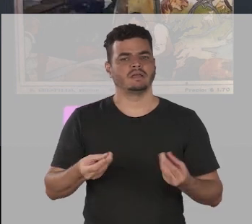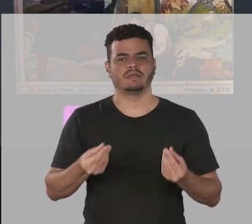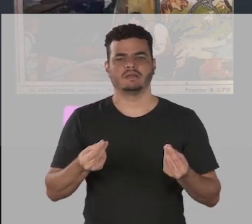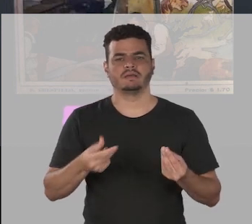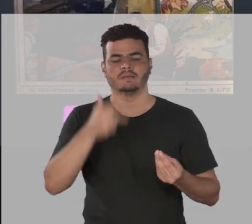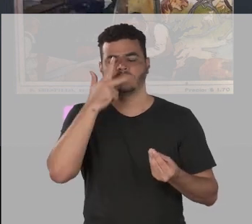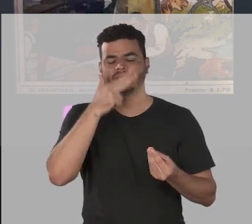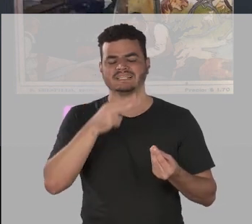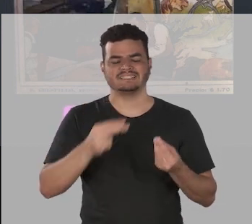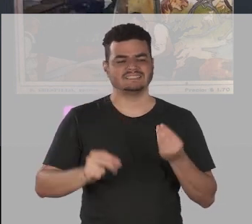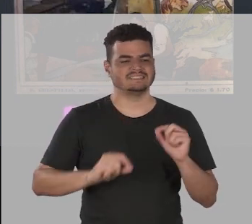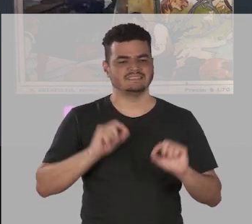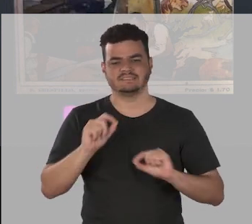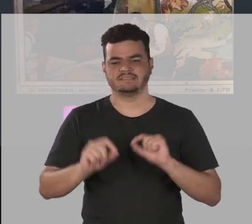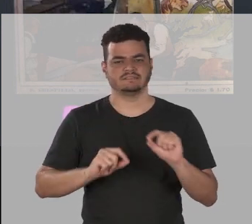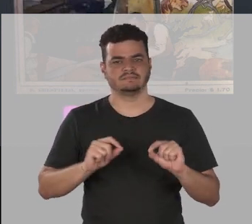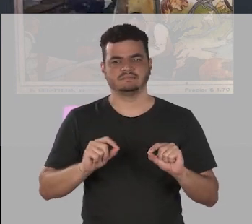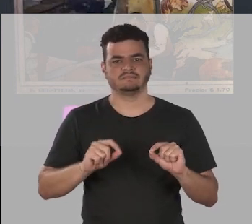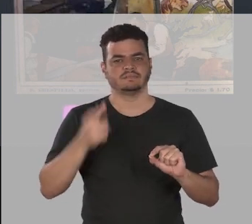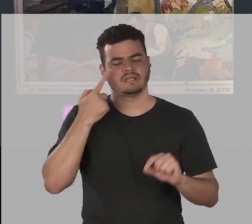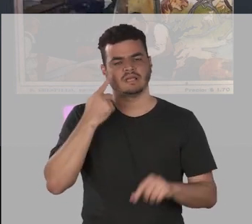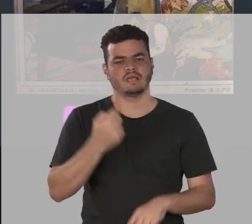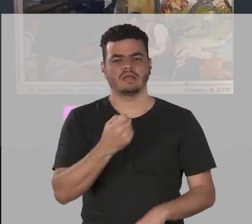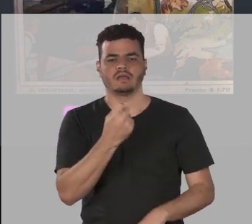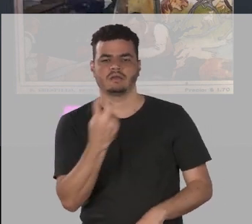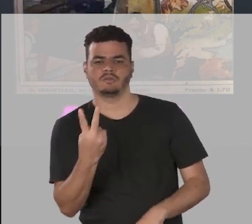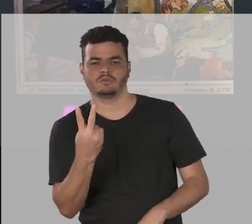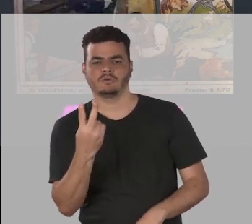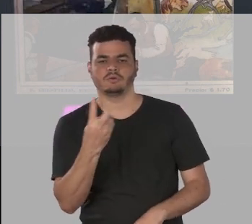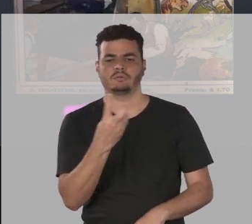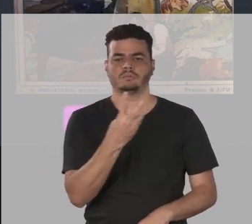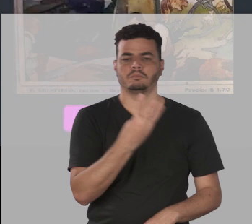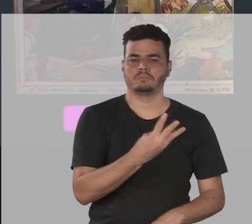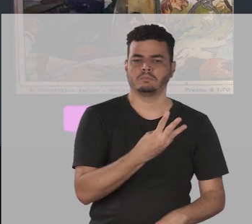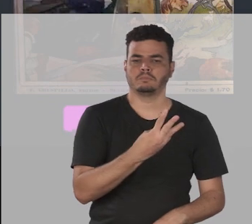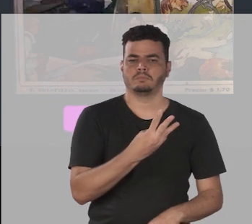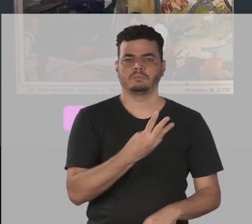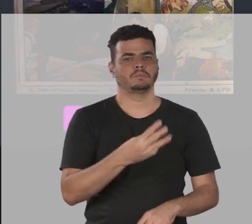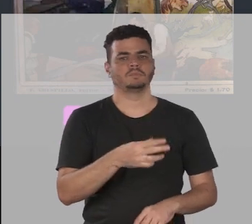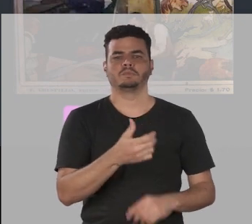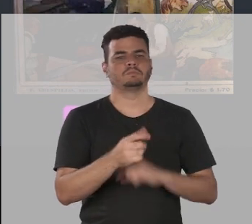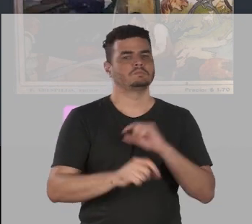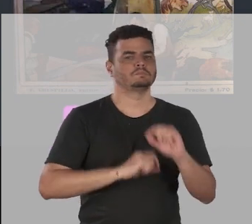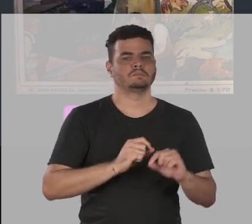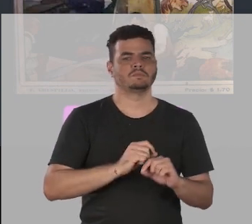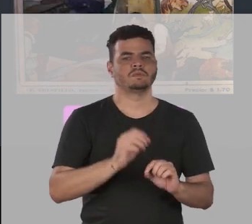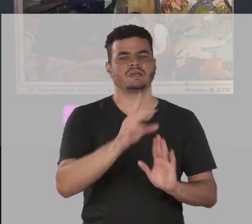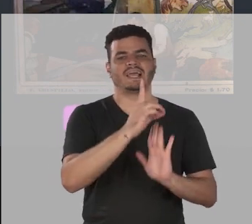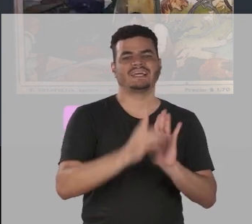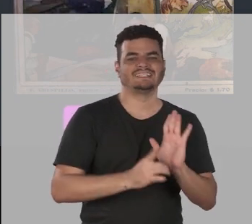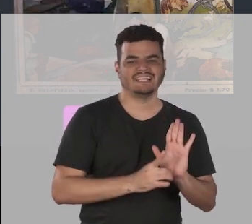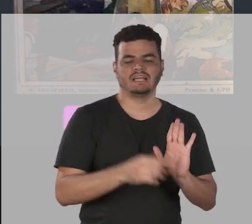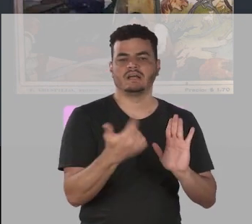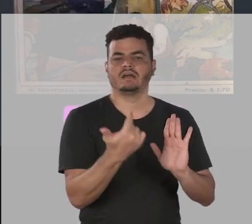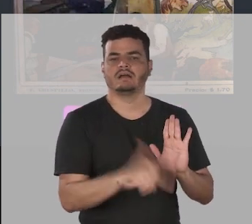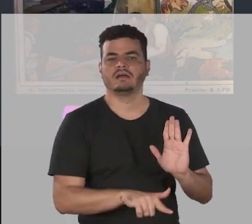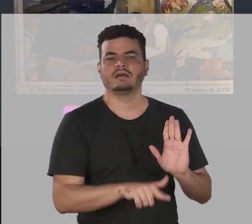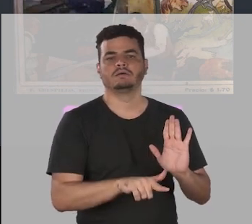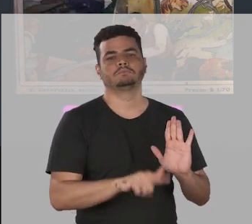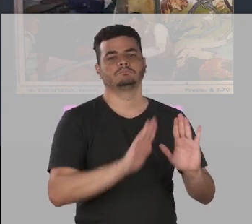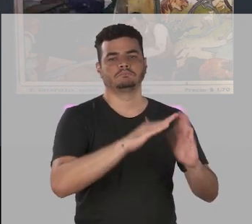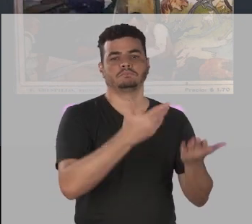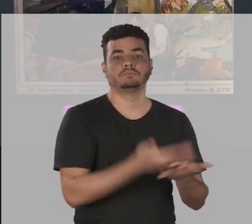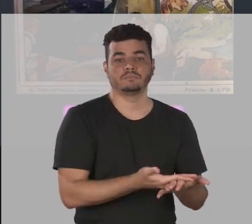de 1927 circulou, eu lhe diria, 2 ou 3 décadas pelas escolas. Não porque estava autorizada pelo Conselho